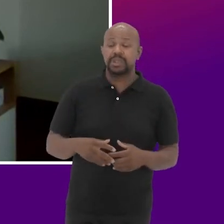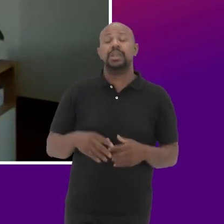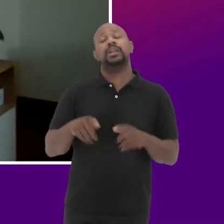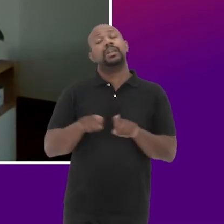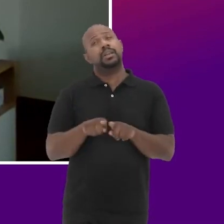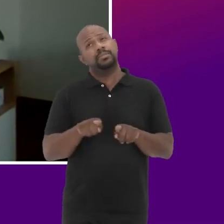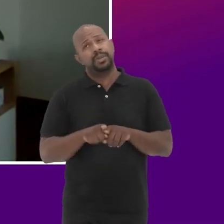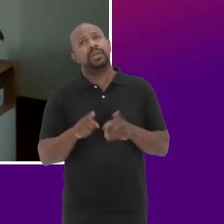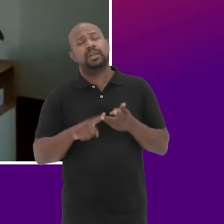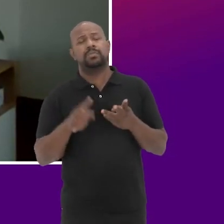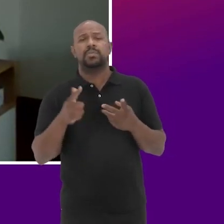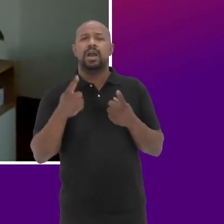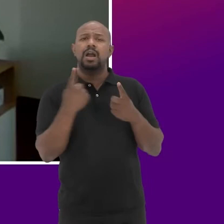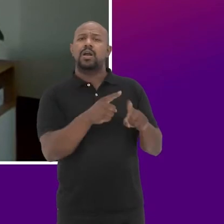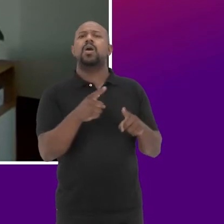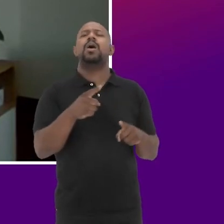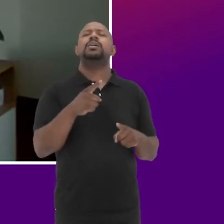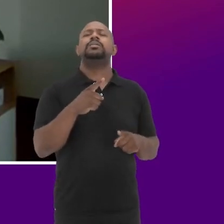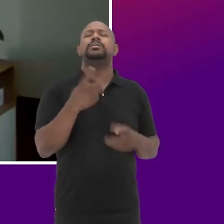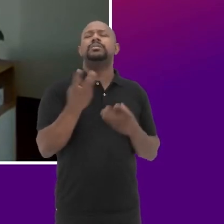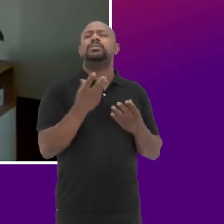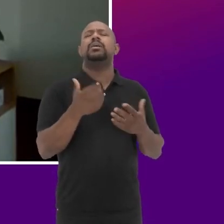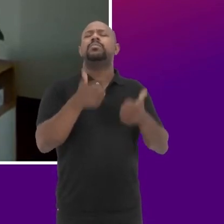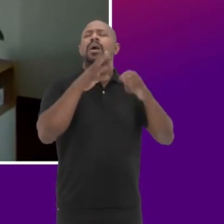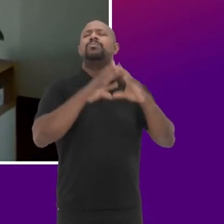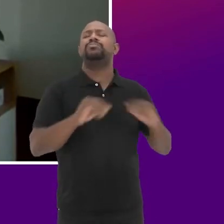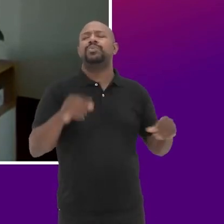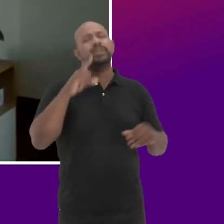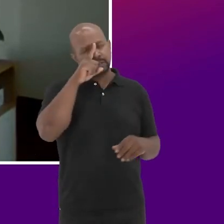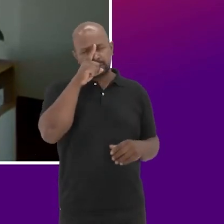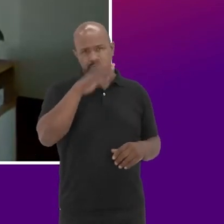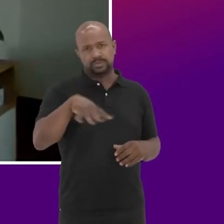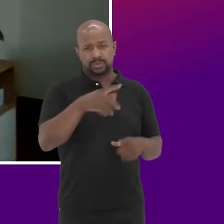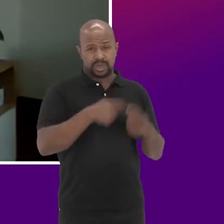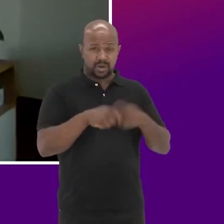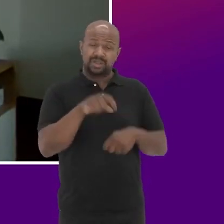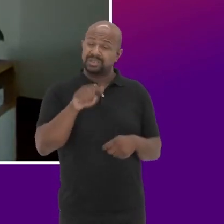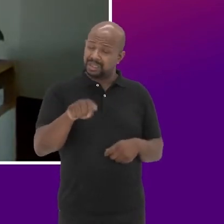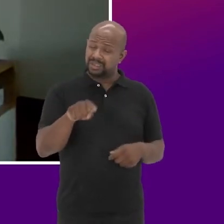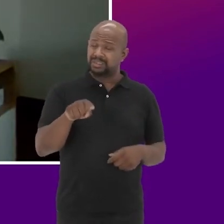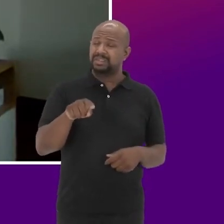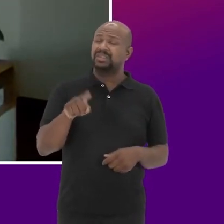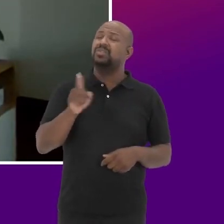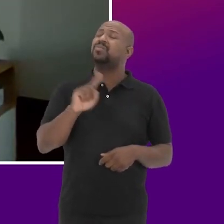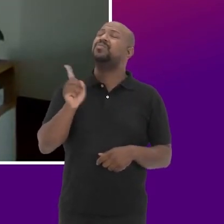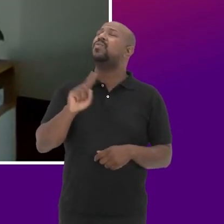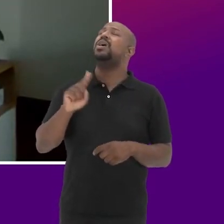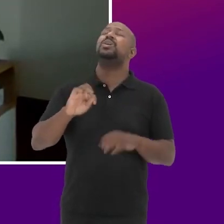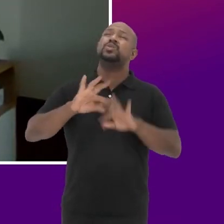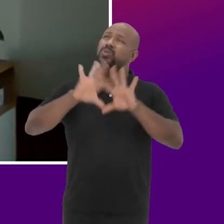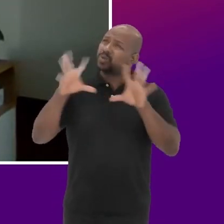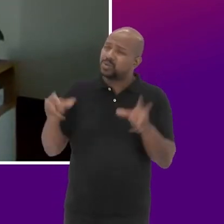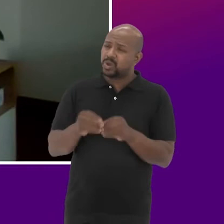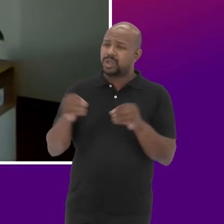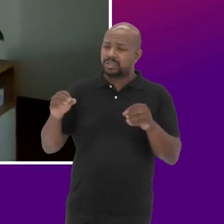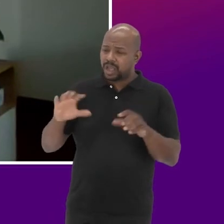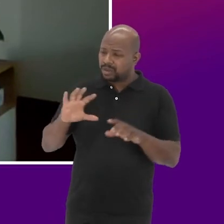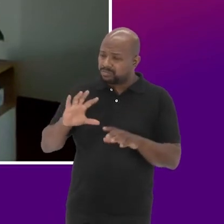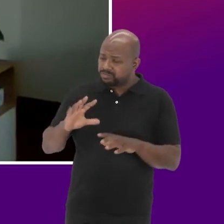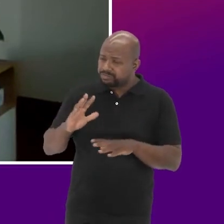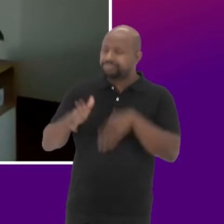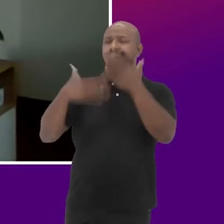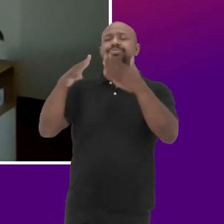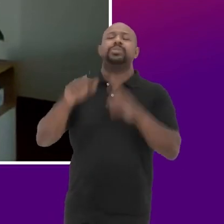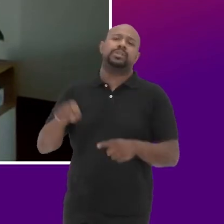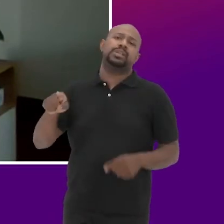para fazer frente aos riscos dos negócios. Na verdade, essa modalidade não foi plenamente desenvolvida